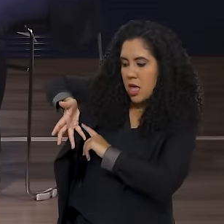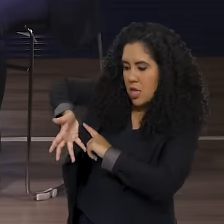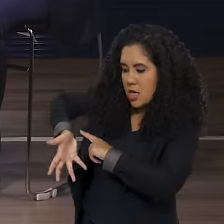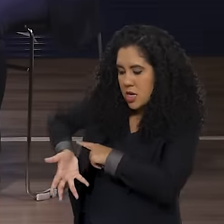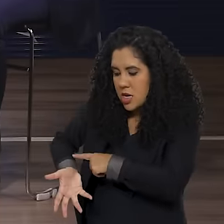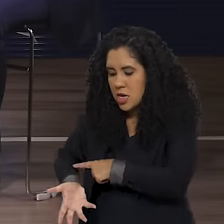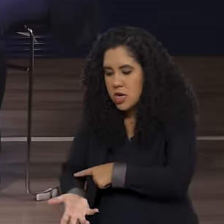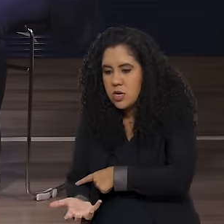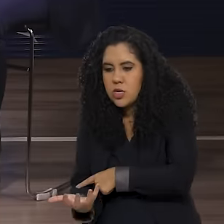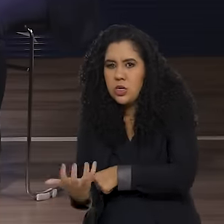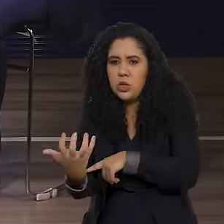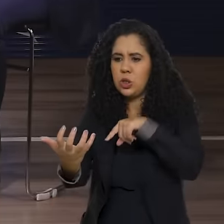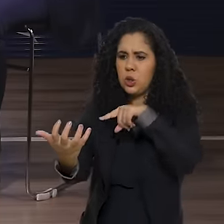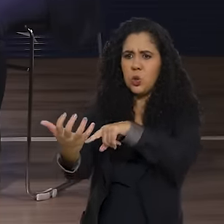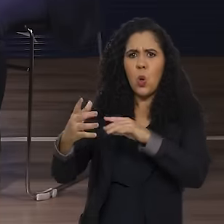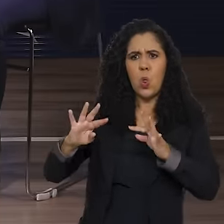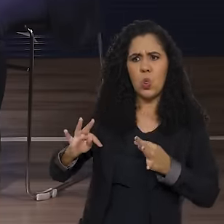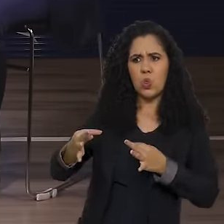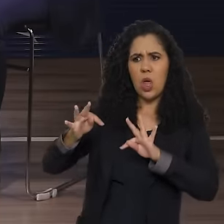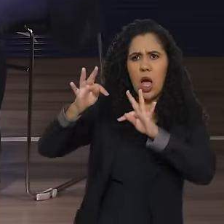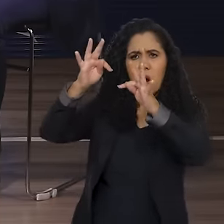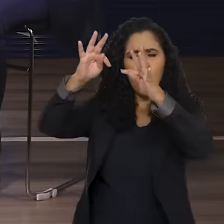trator mais avançado